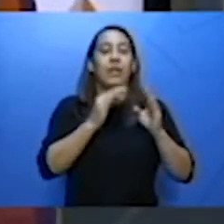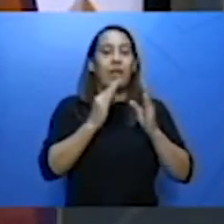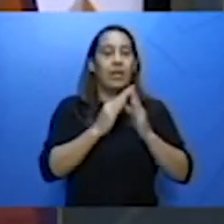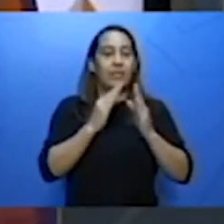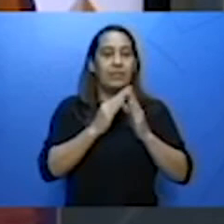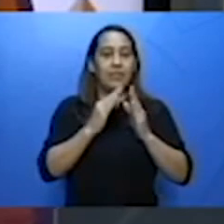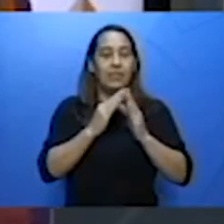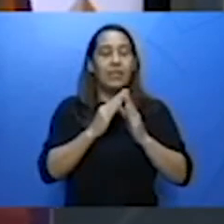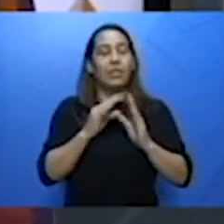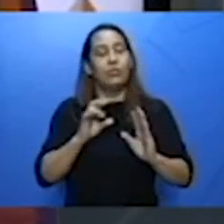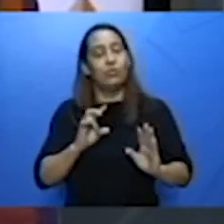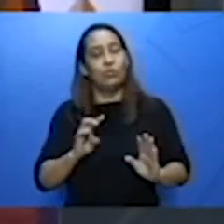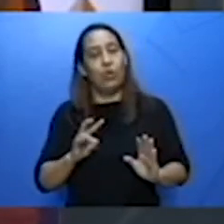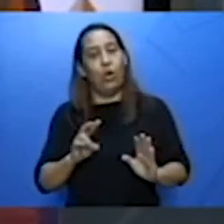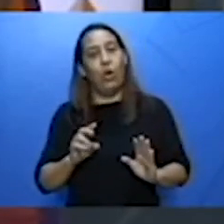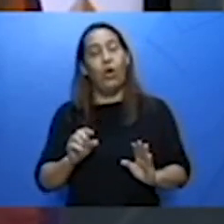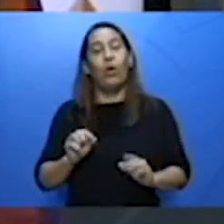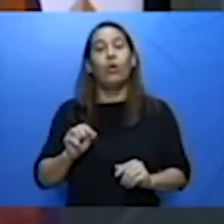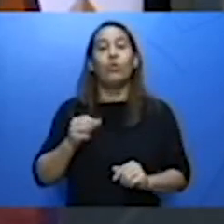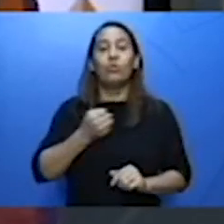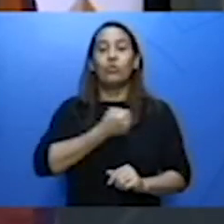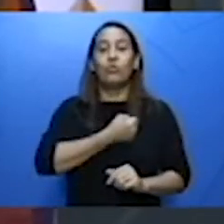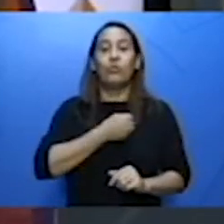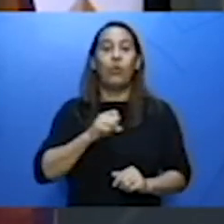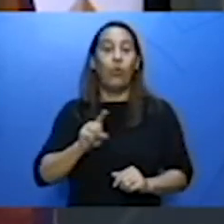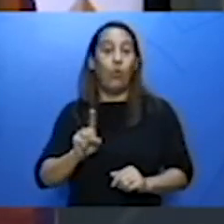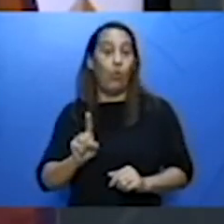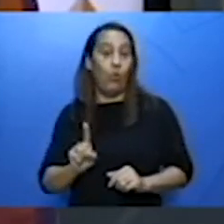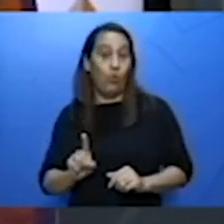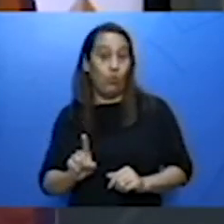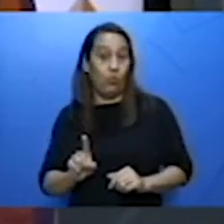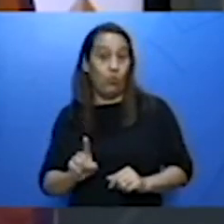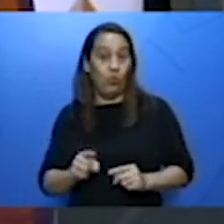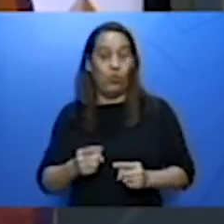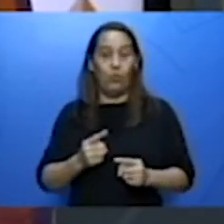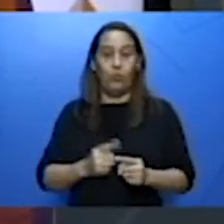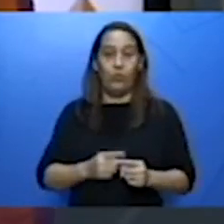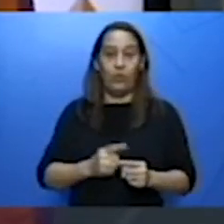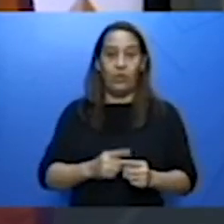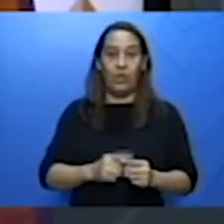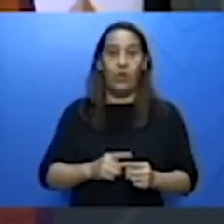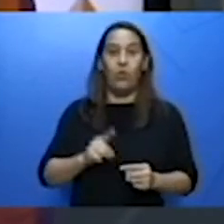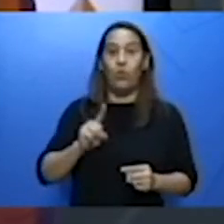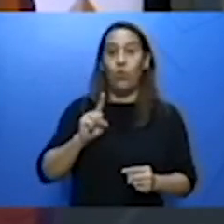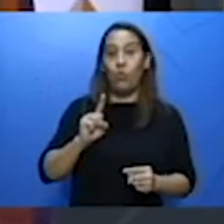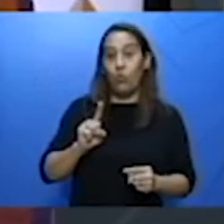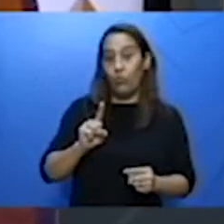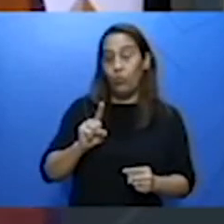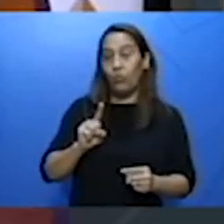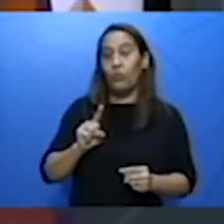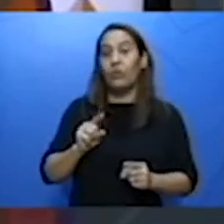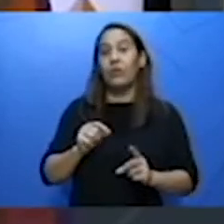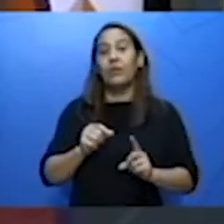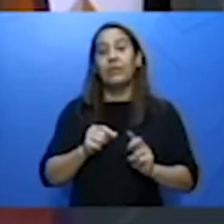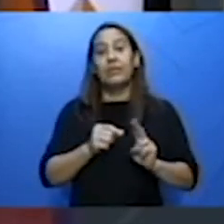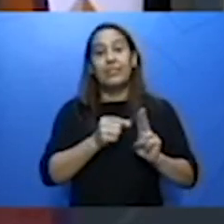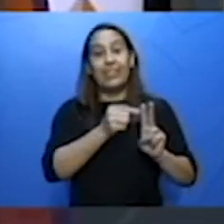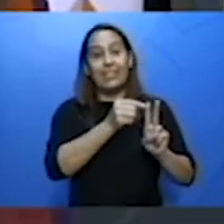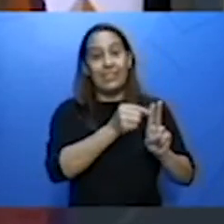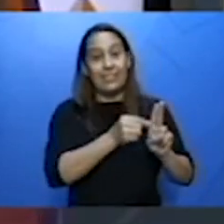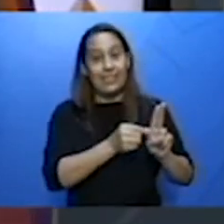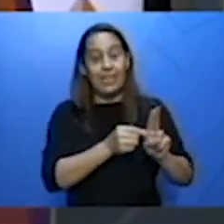pode morar aqui? Unidades. Número 11 é um da unidade e o outro um